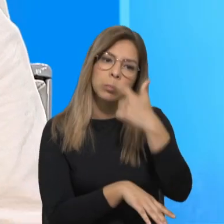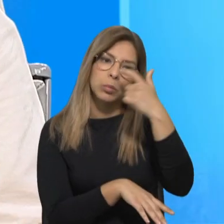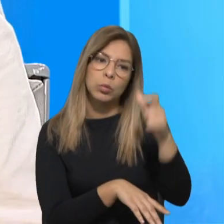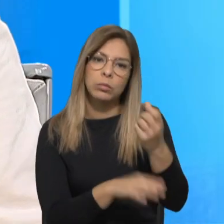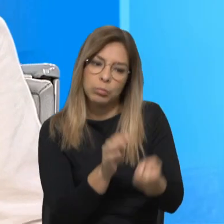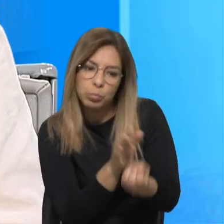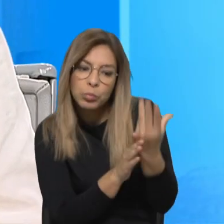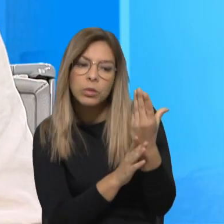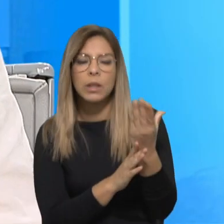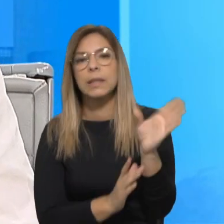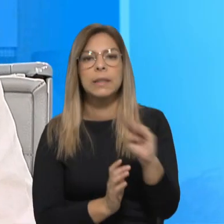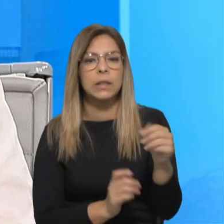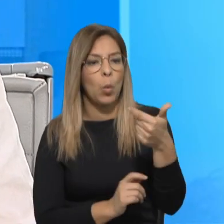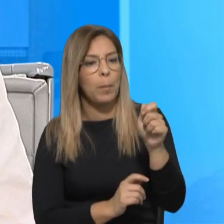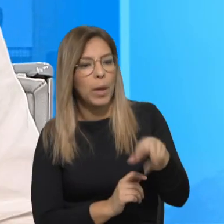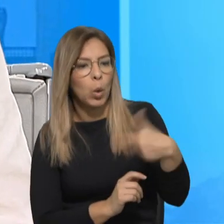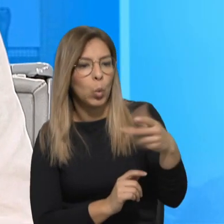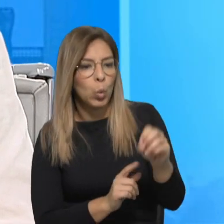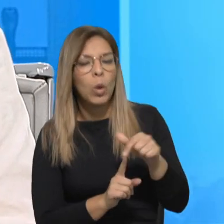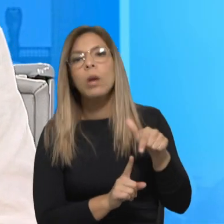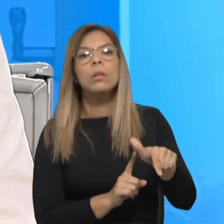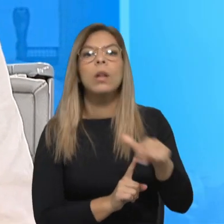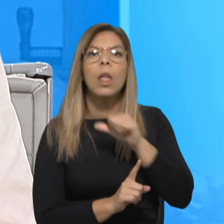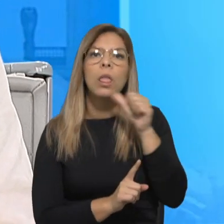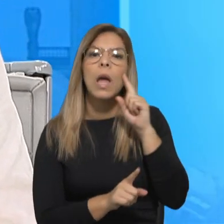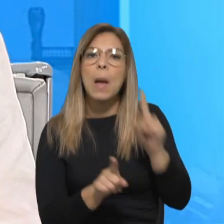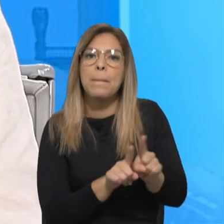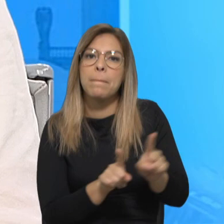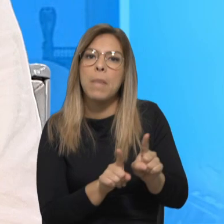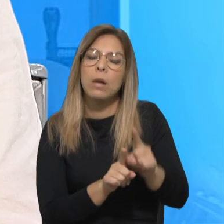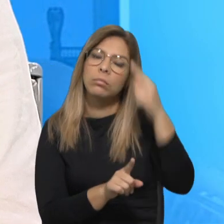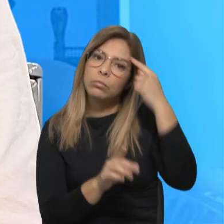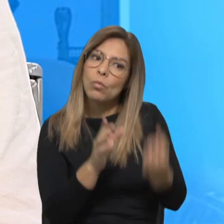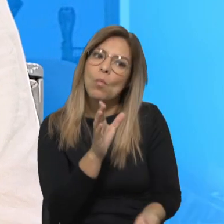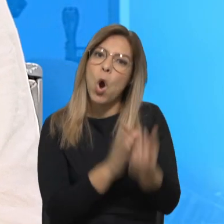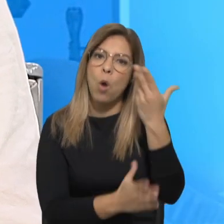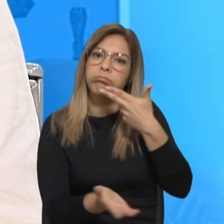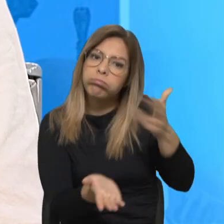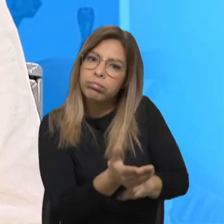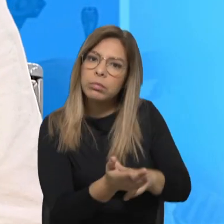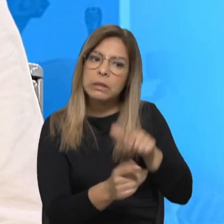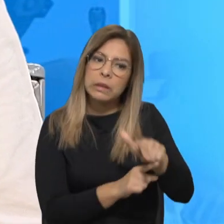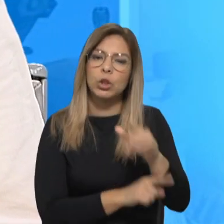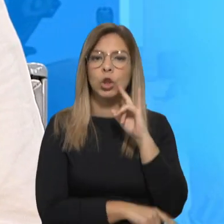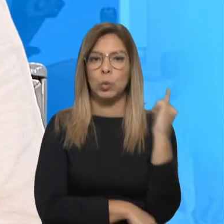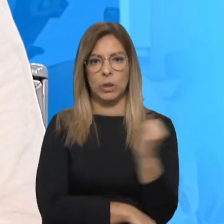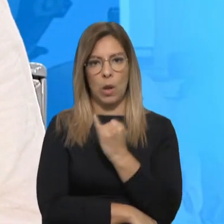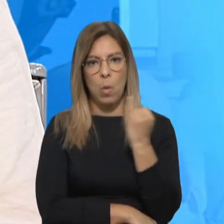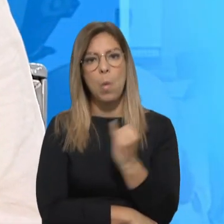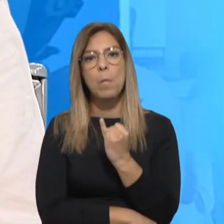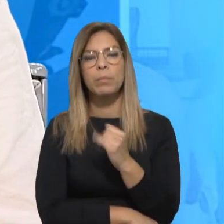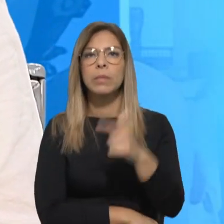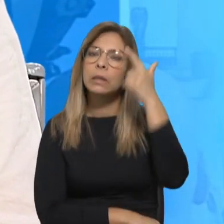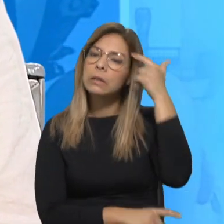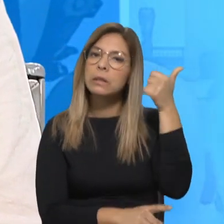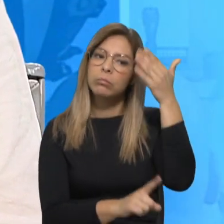Meni, e das irmãs fundadoras que iniciaram esta instituição, de facto muito centradas